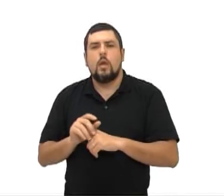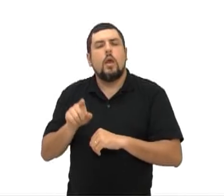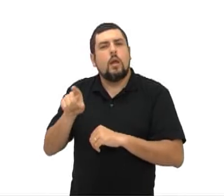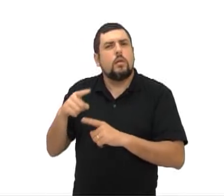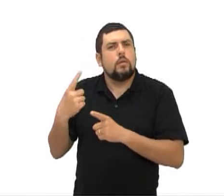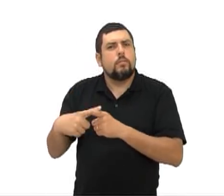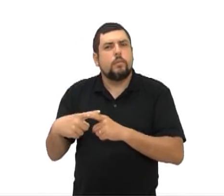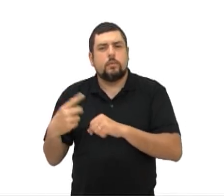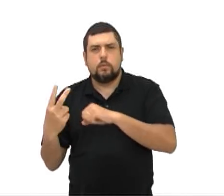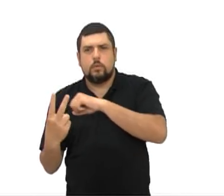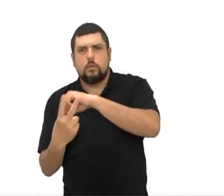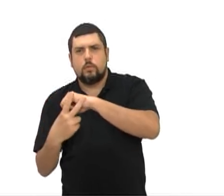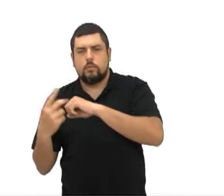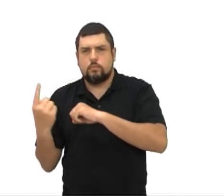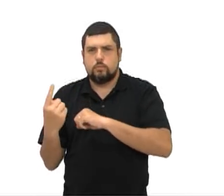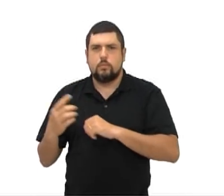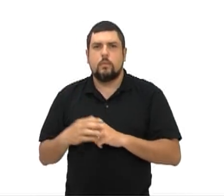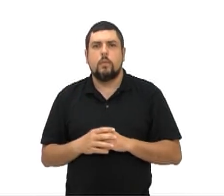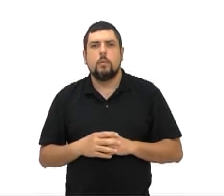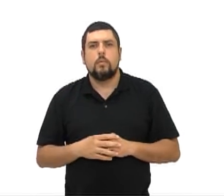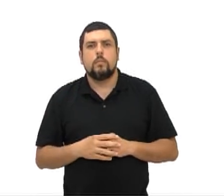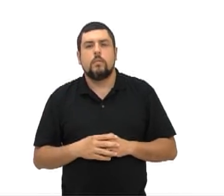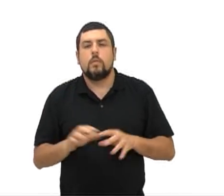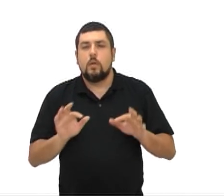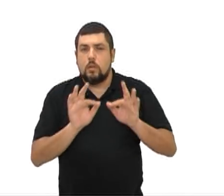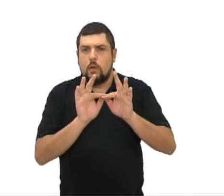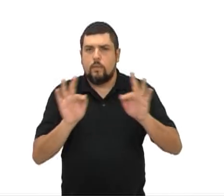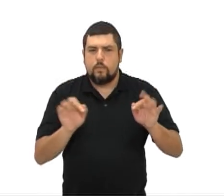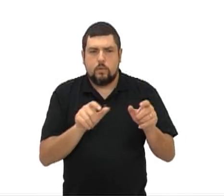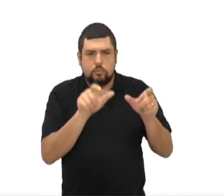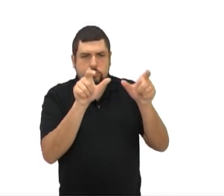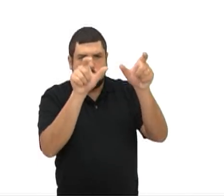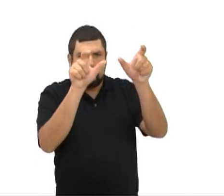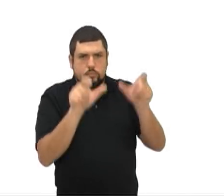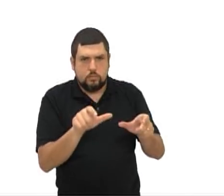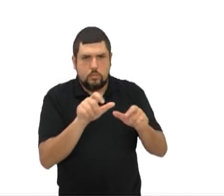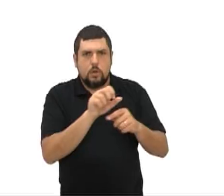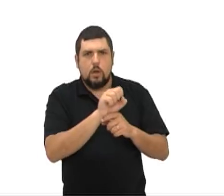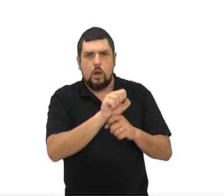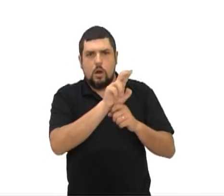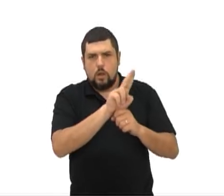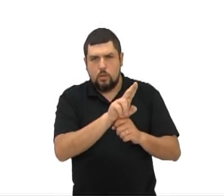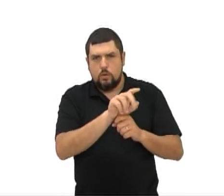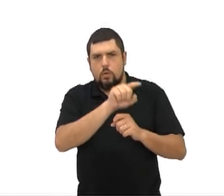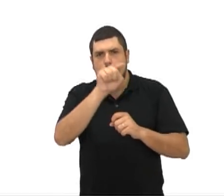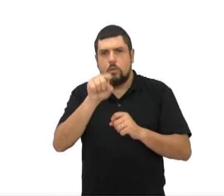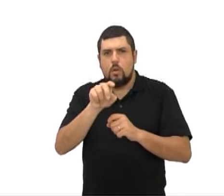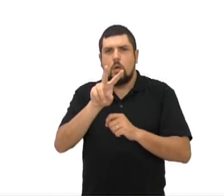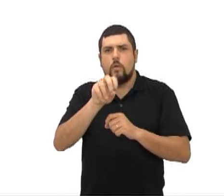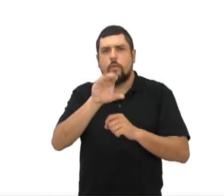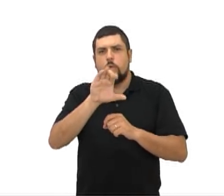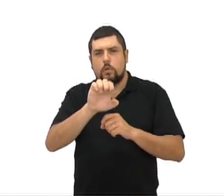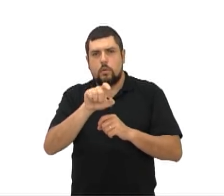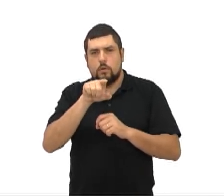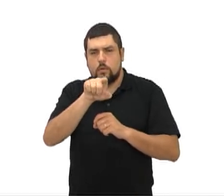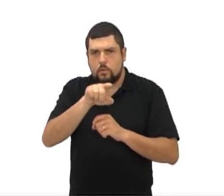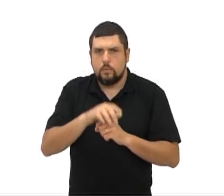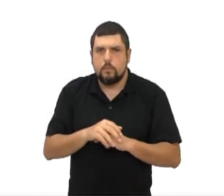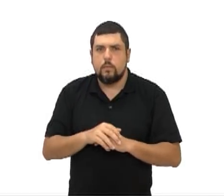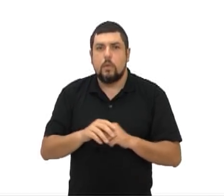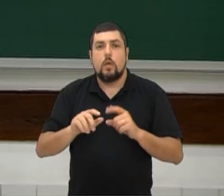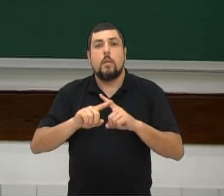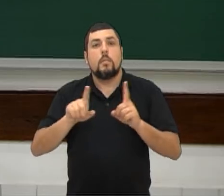no singular? Temos uma oração com dois sujeitos, ó, o eu e o você. Mas somente um